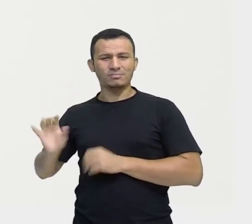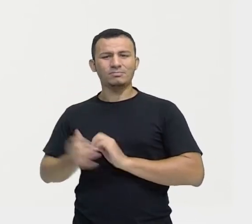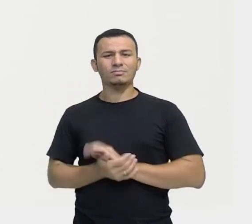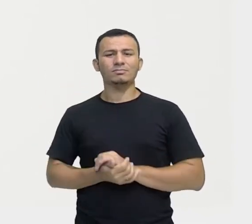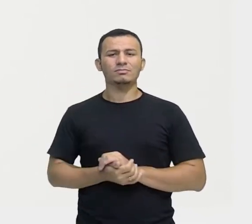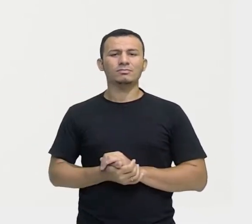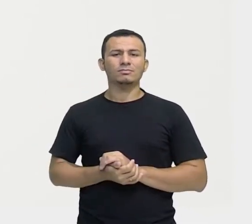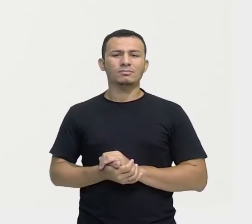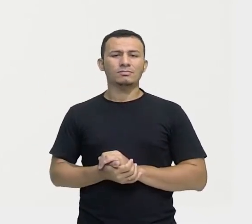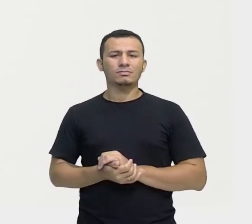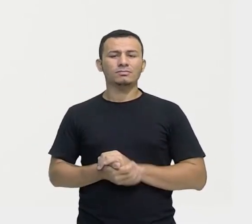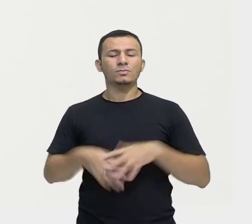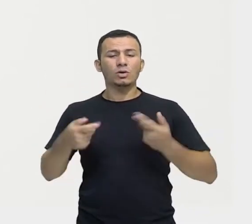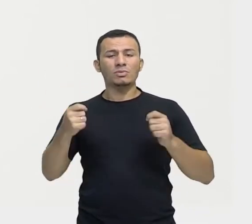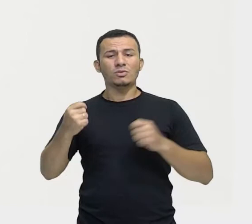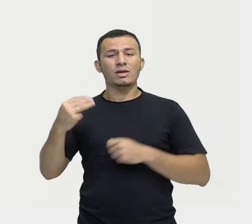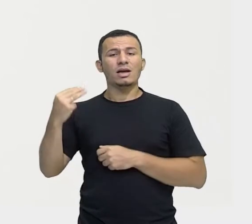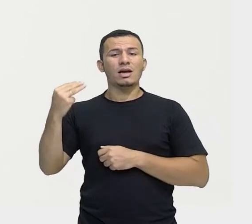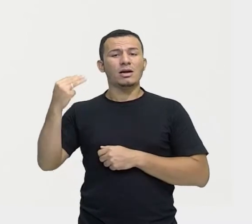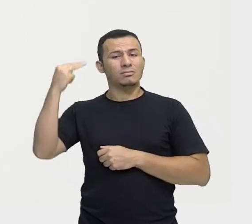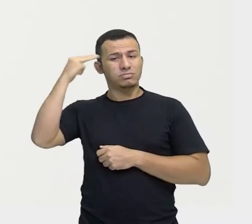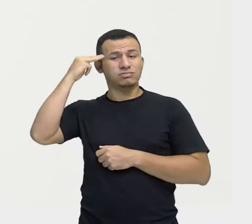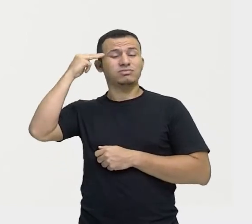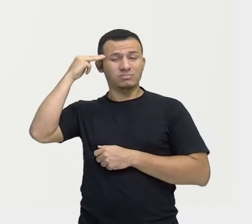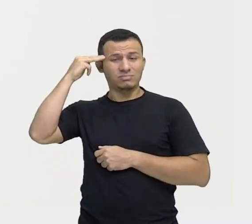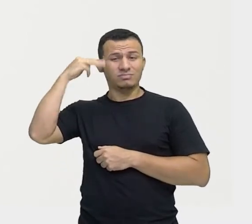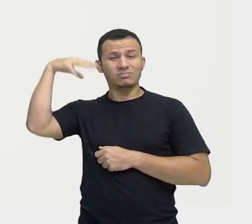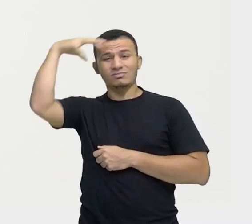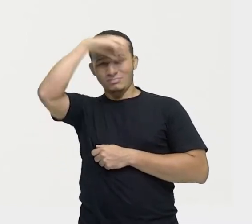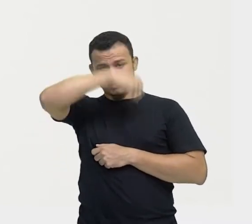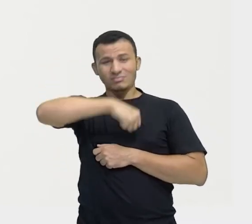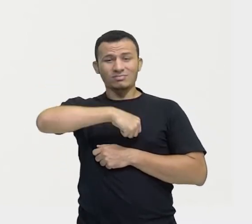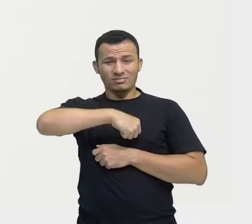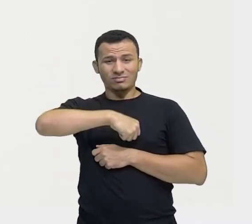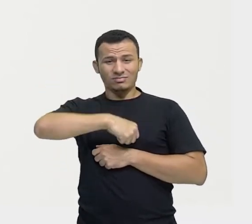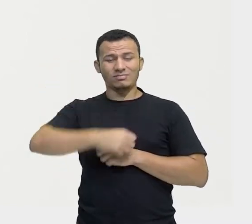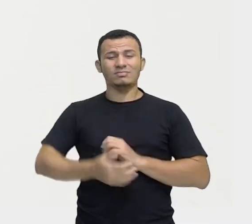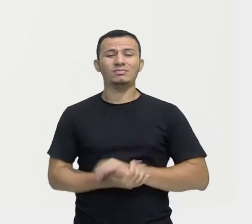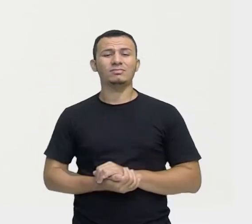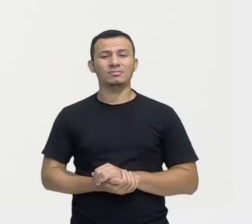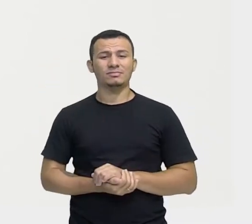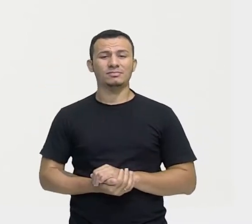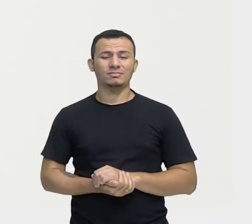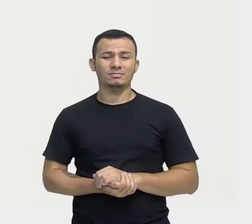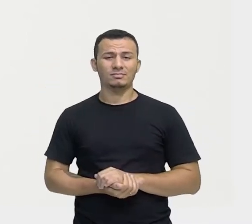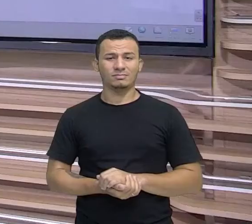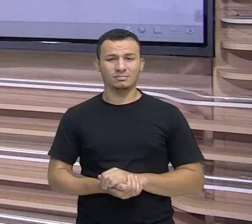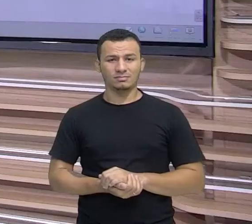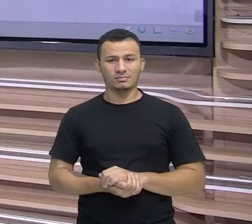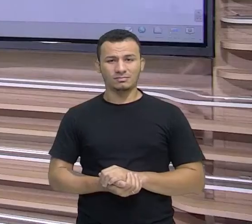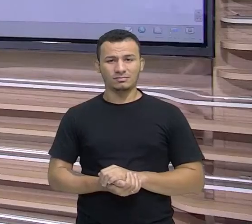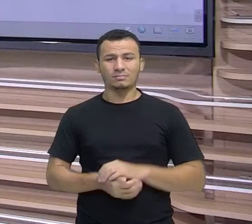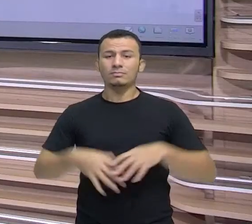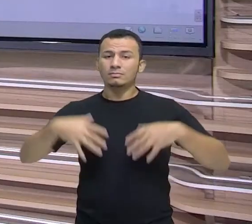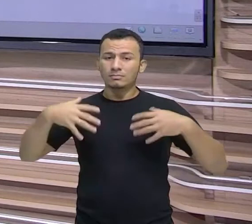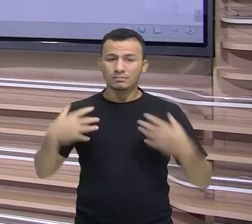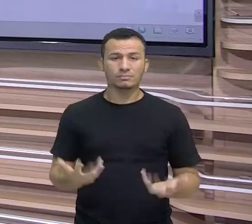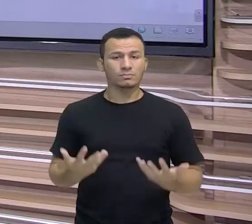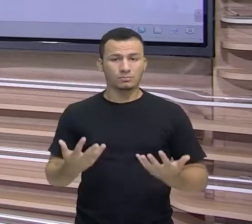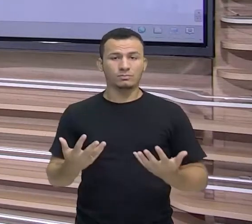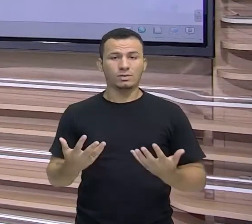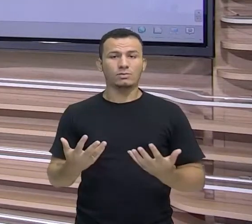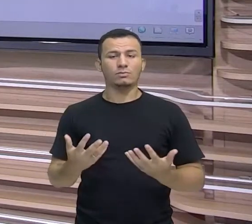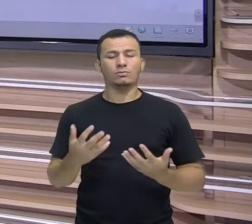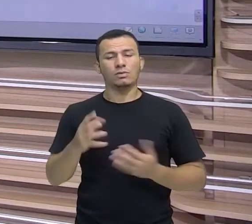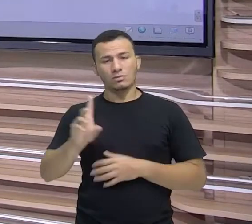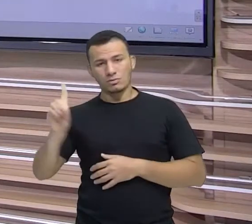você precisa? Memorizar essas casas. Tá bom? Aqui comigo. Então, nós vimos o seguinte.